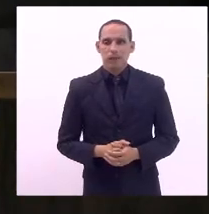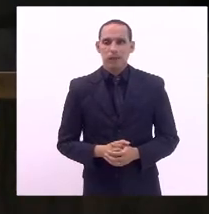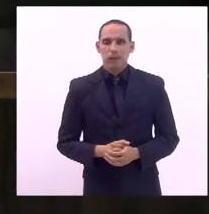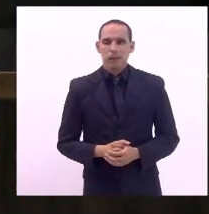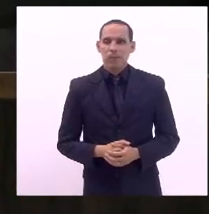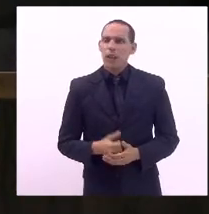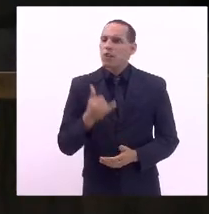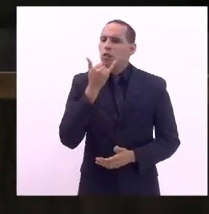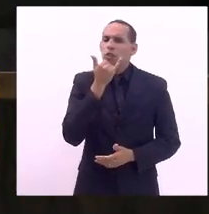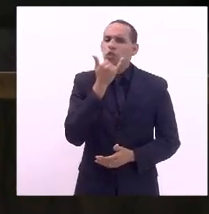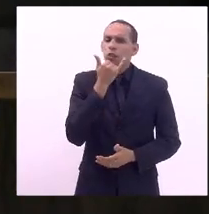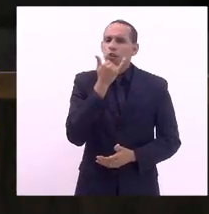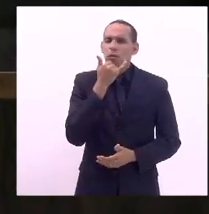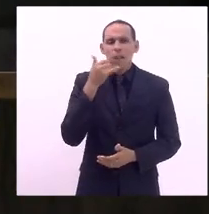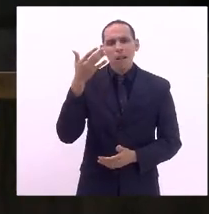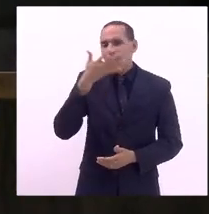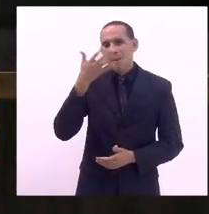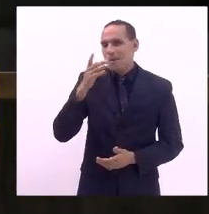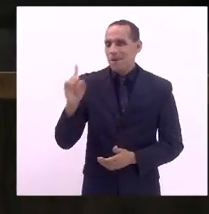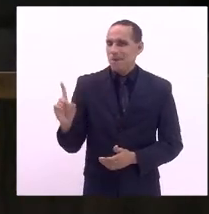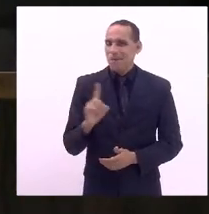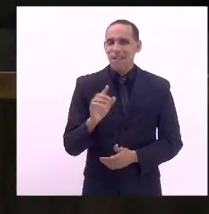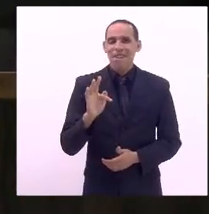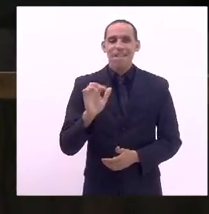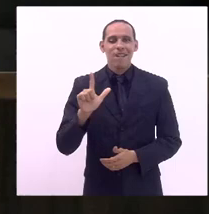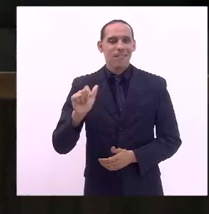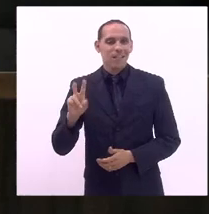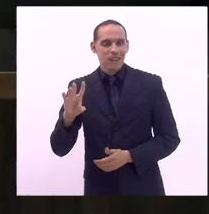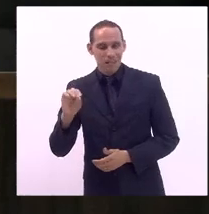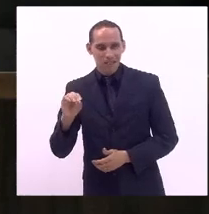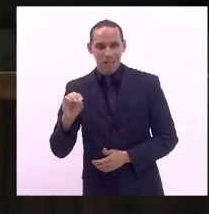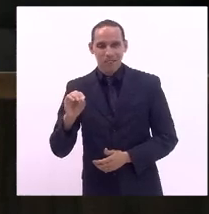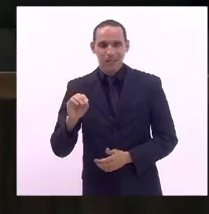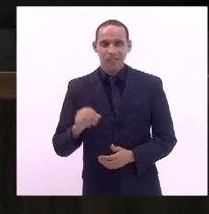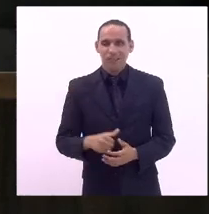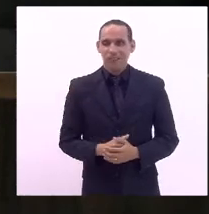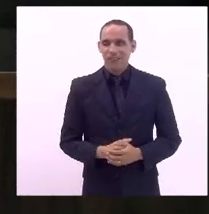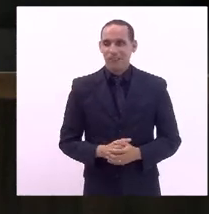Ah, desculpa, perdão, não vi você chegar, Flávio, perdão.